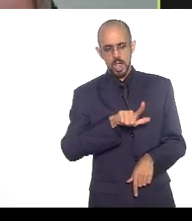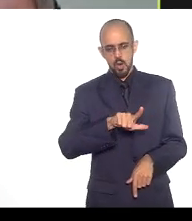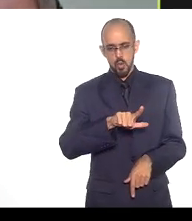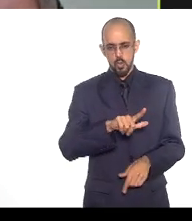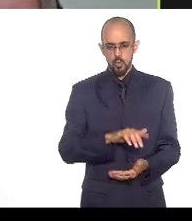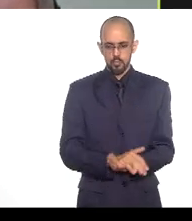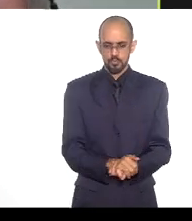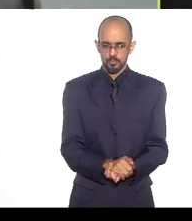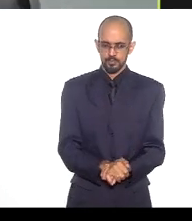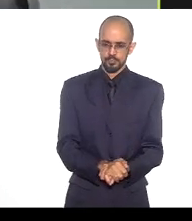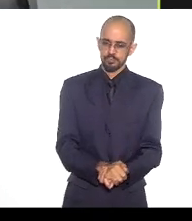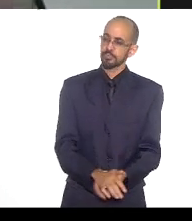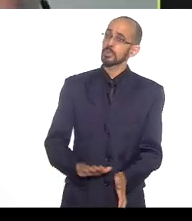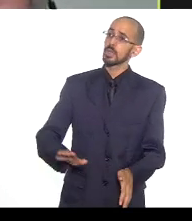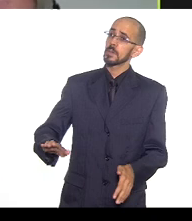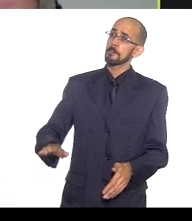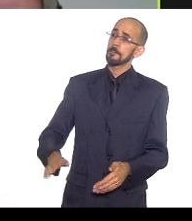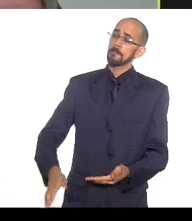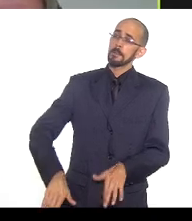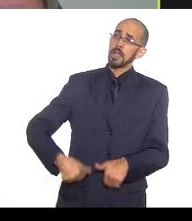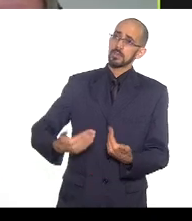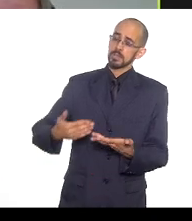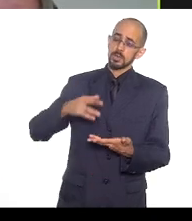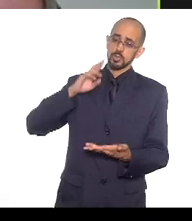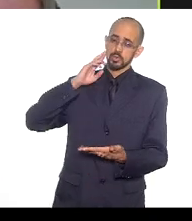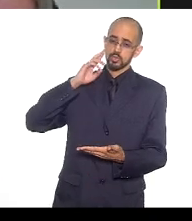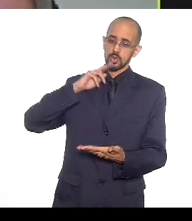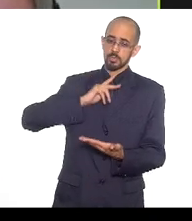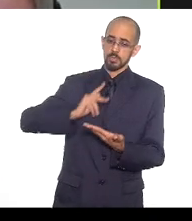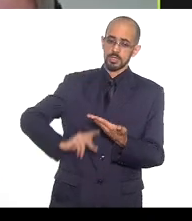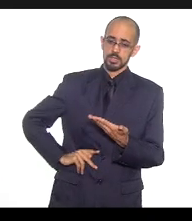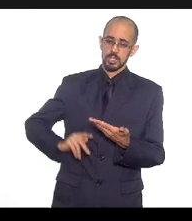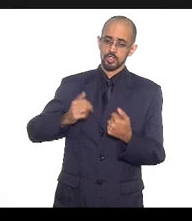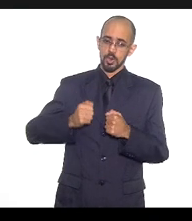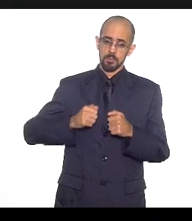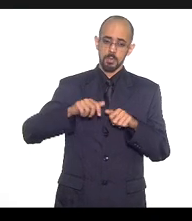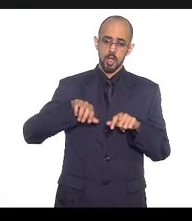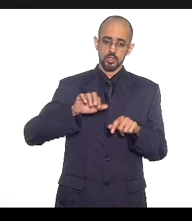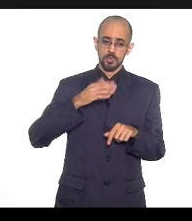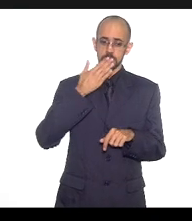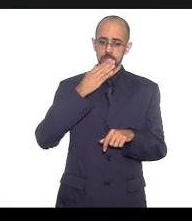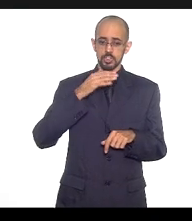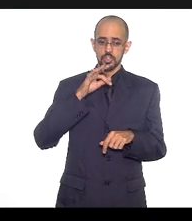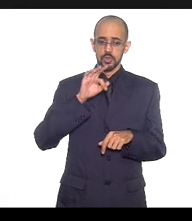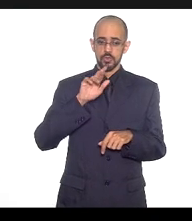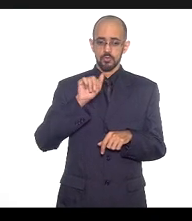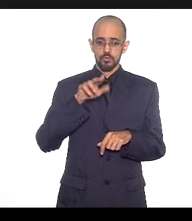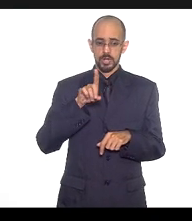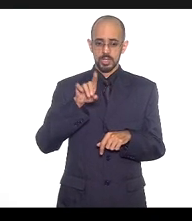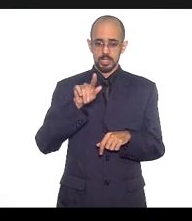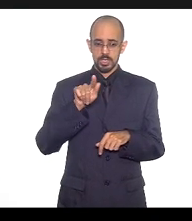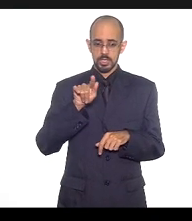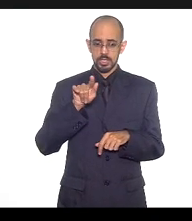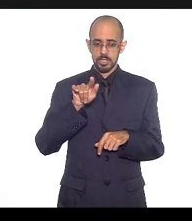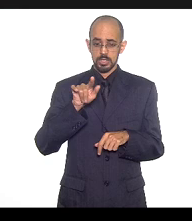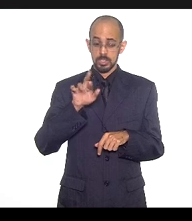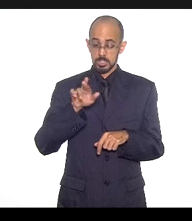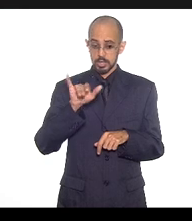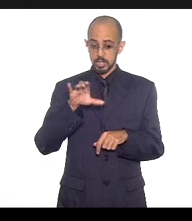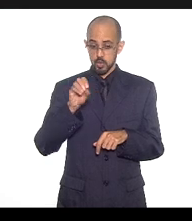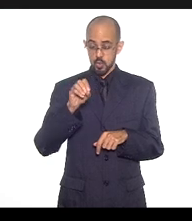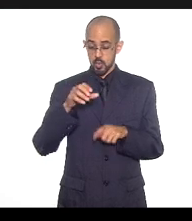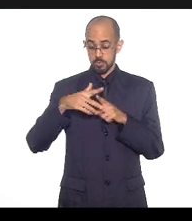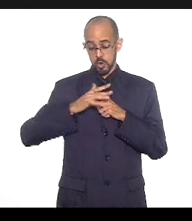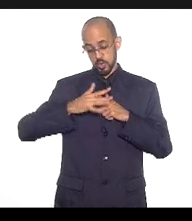Bom, eu posso passar para o Federico, para o Guilherme me corrigirem, se for o caso,